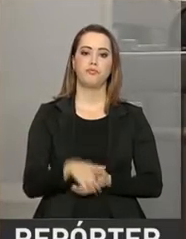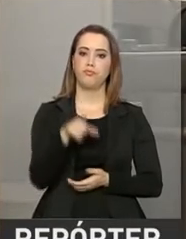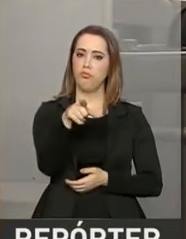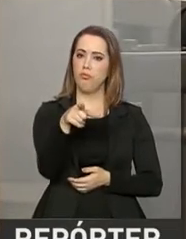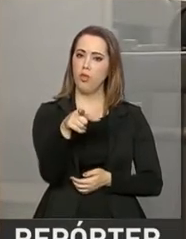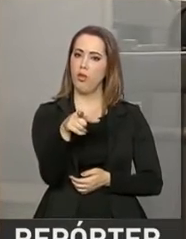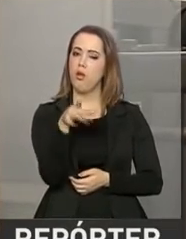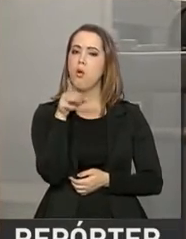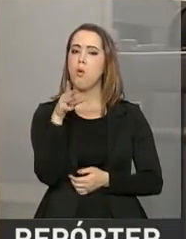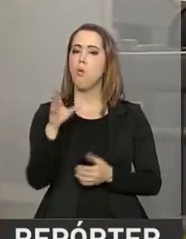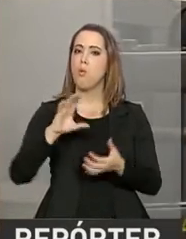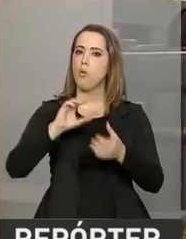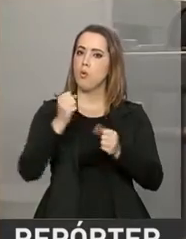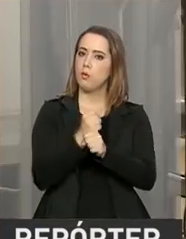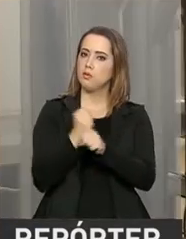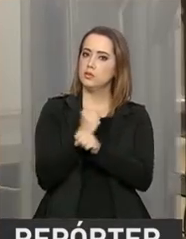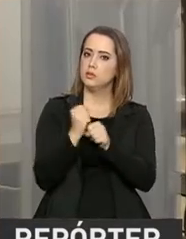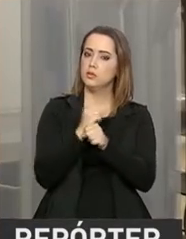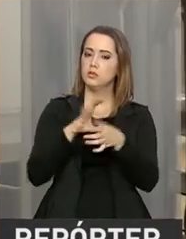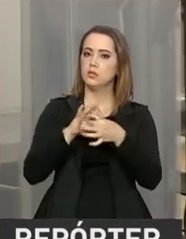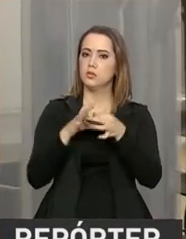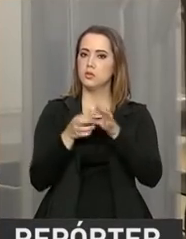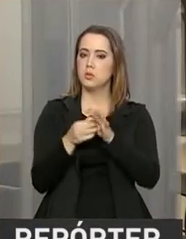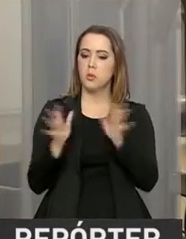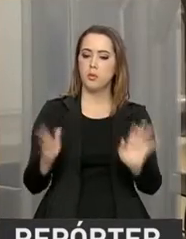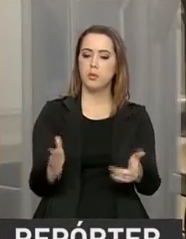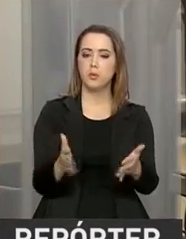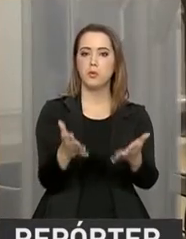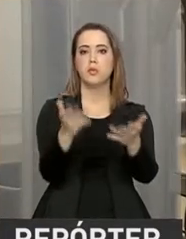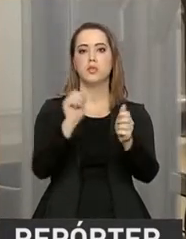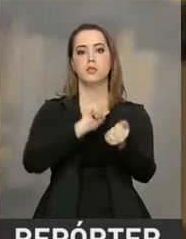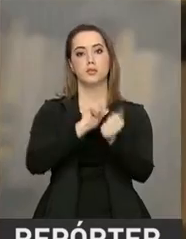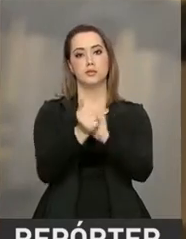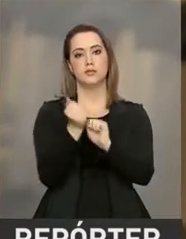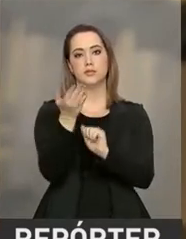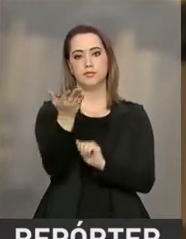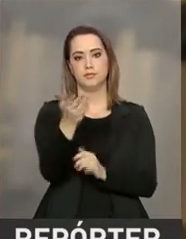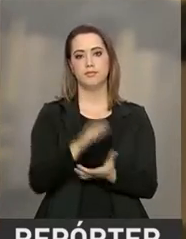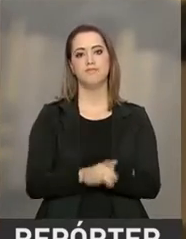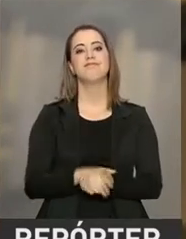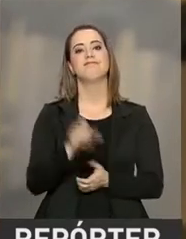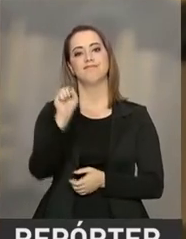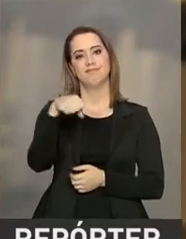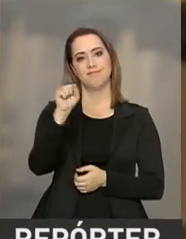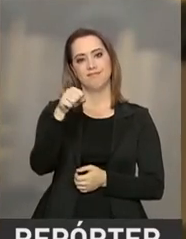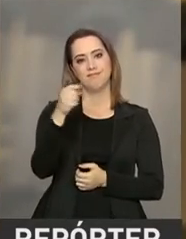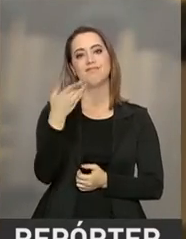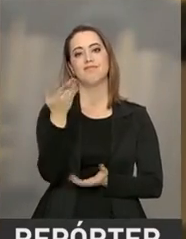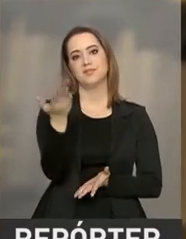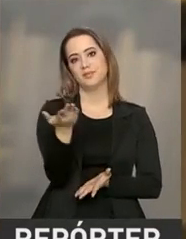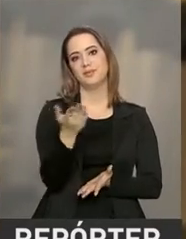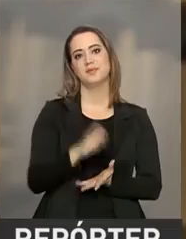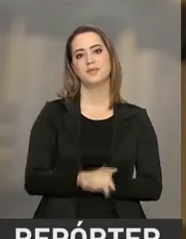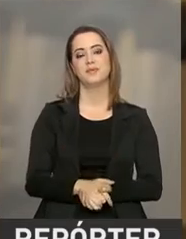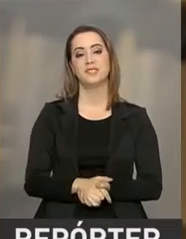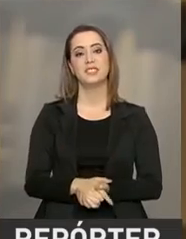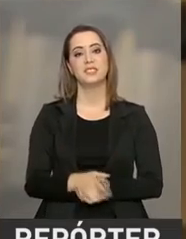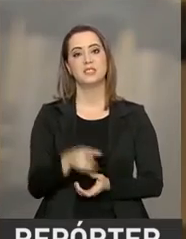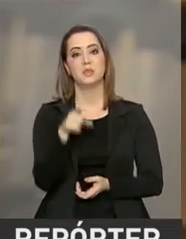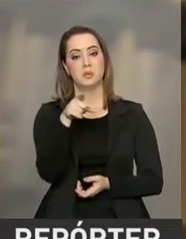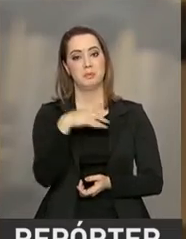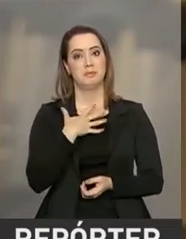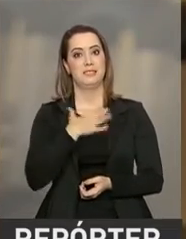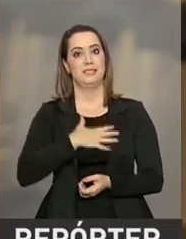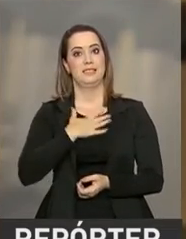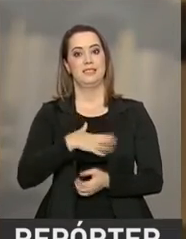Será que o ano olímpico está estimulando o brasileiro a praticar esporte? Sem dúvida, e a gente é muito grato